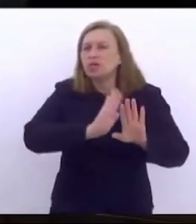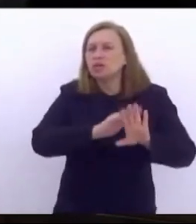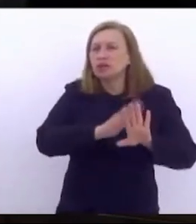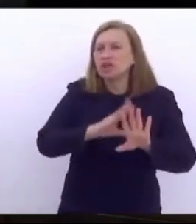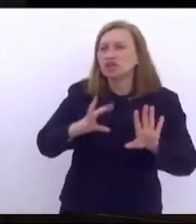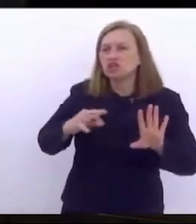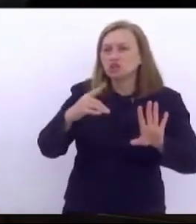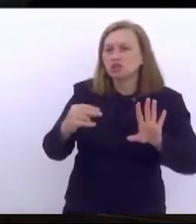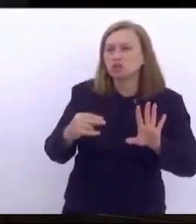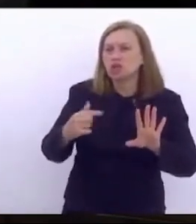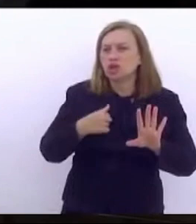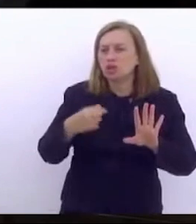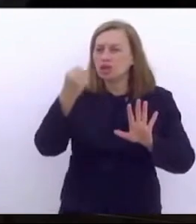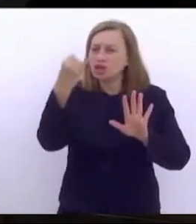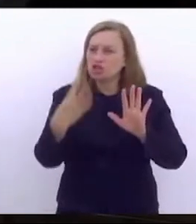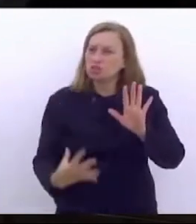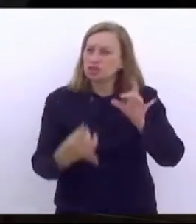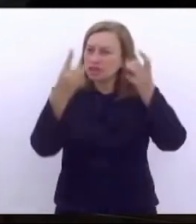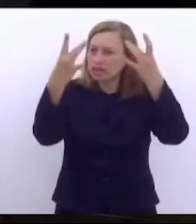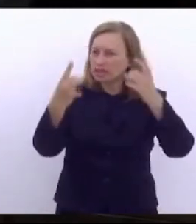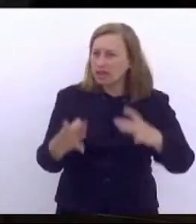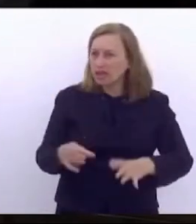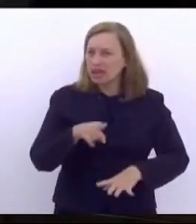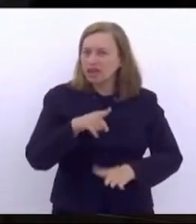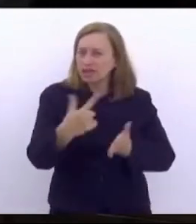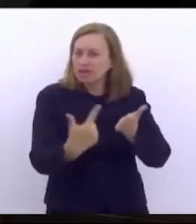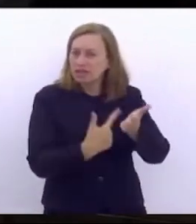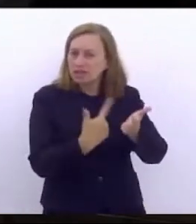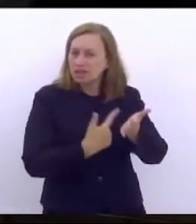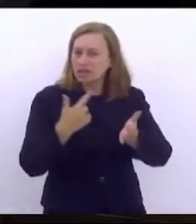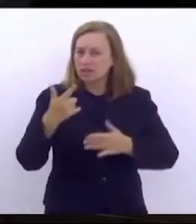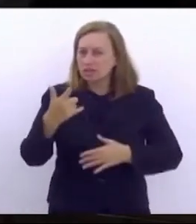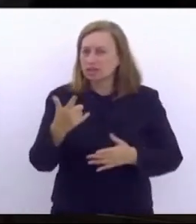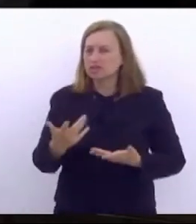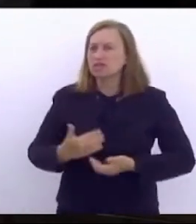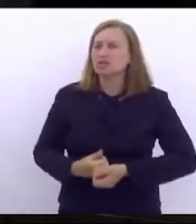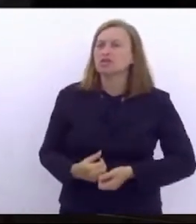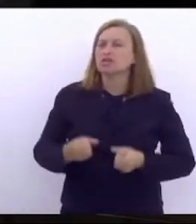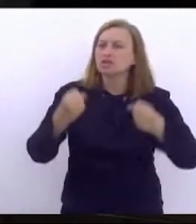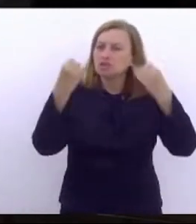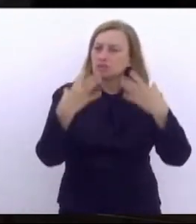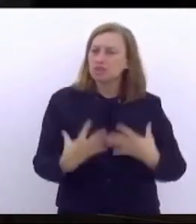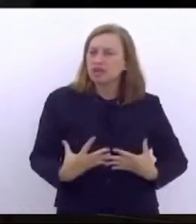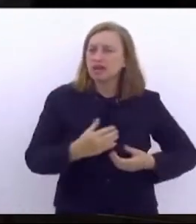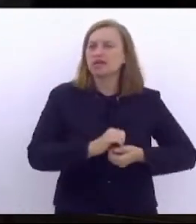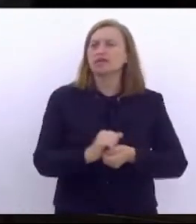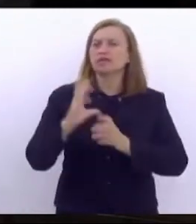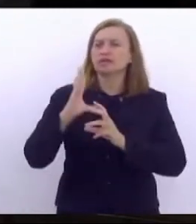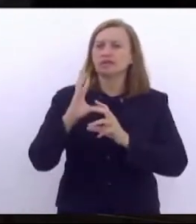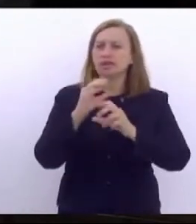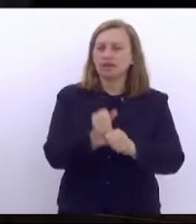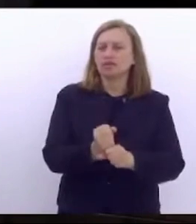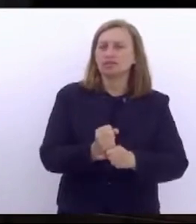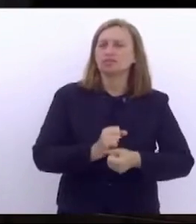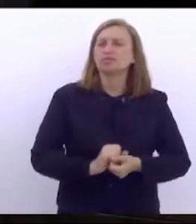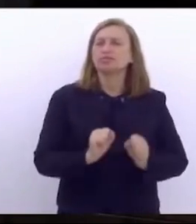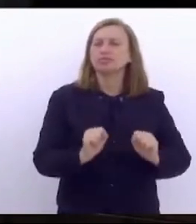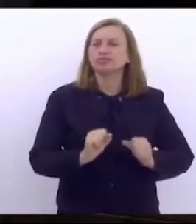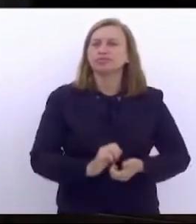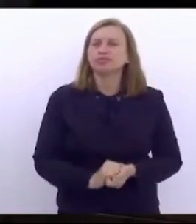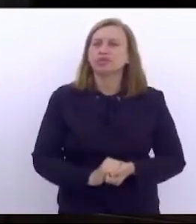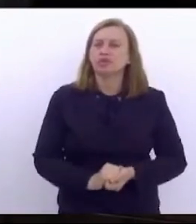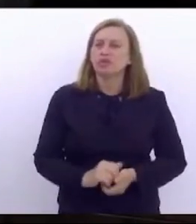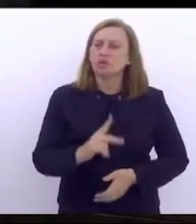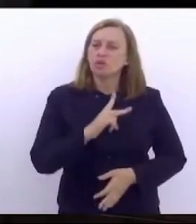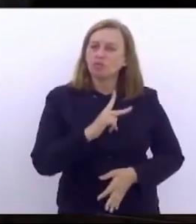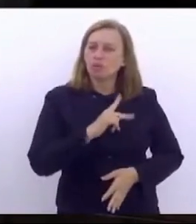explico em detalhes aqui, né? E vou trazer para vocês aqui de uma forma bem sintética, mas mais completa possível, né? E o próprio